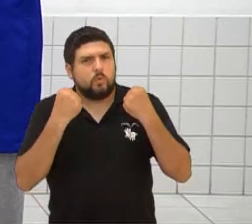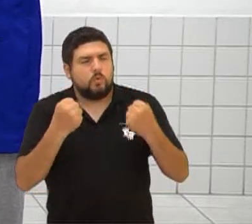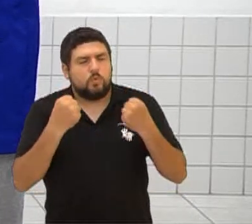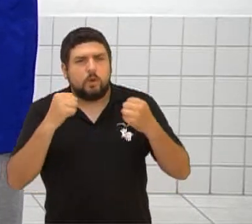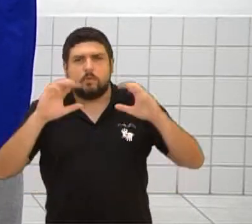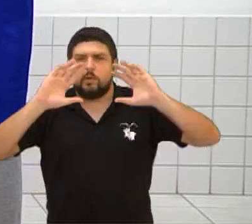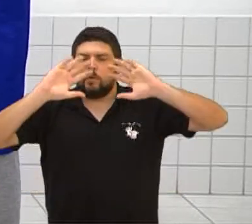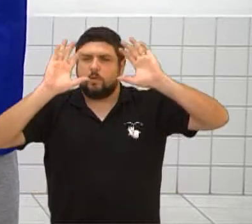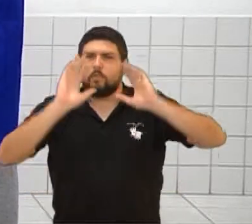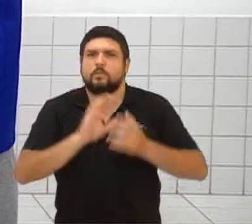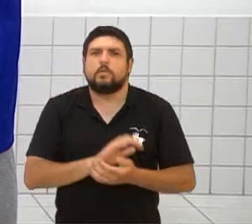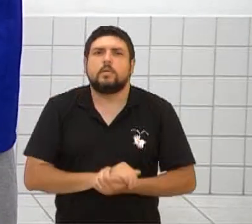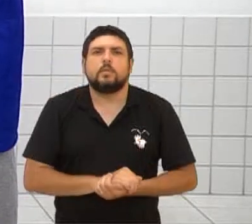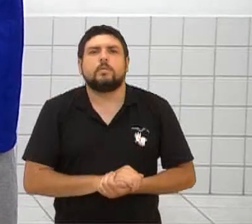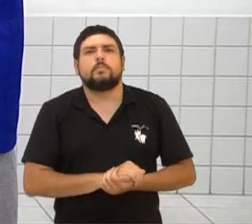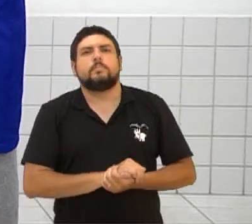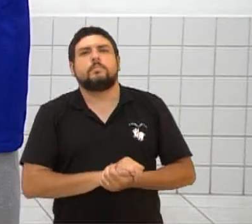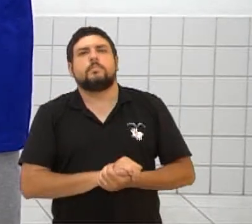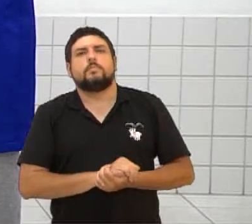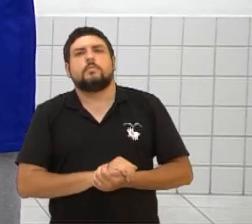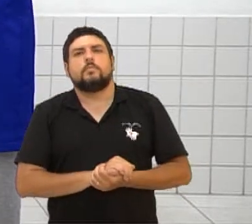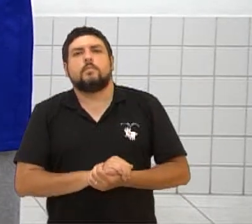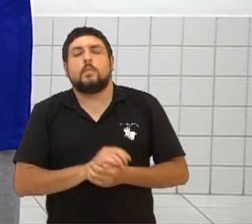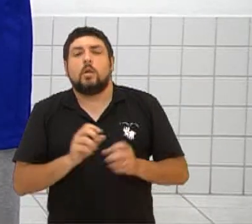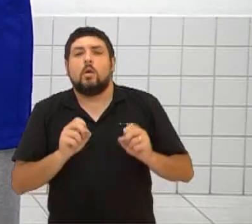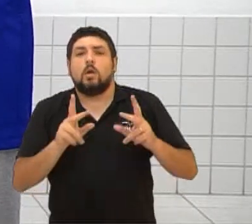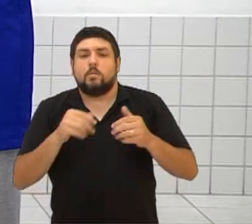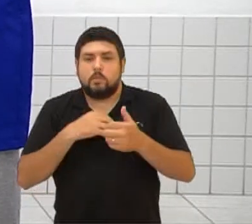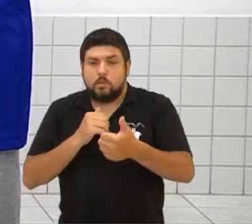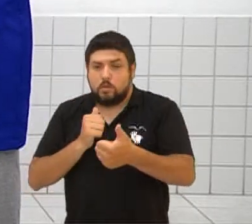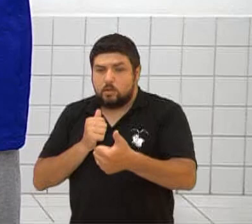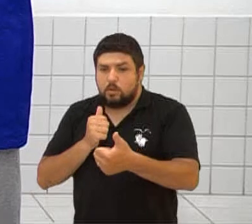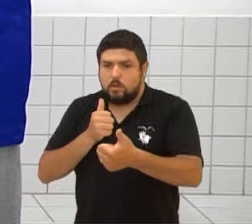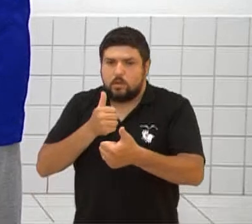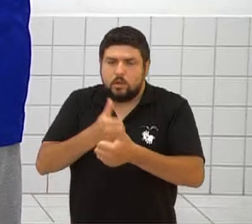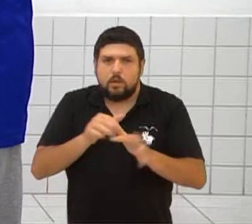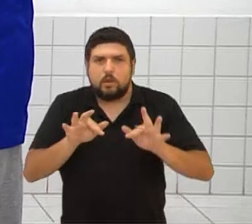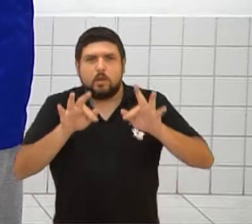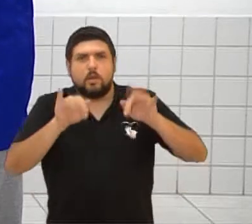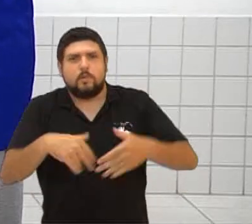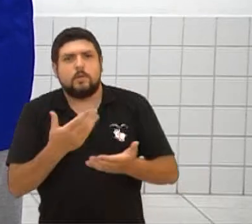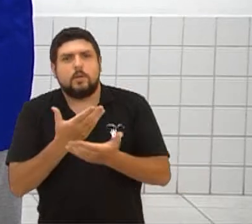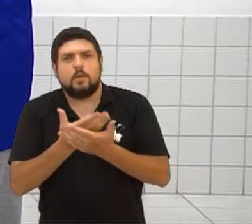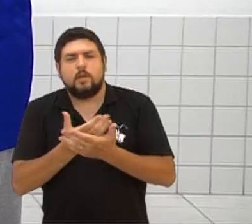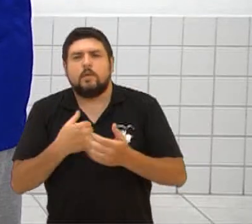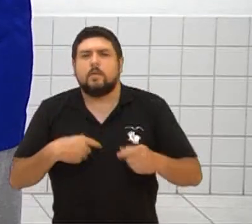praticado. Gente, né, o tempo acabou, nós temos o tempo esgotado, e aquele